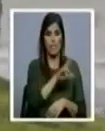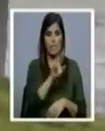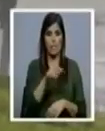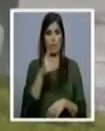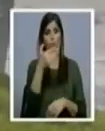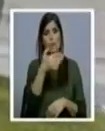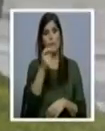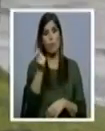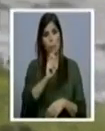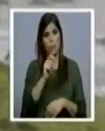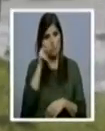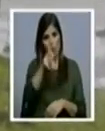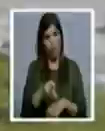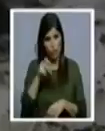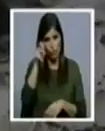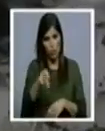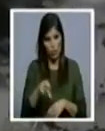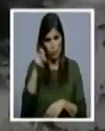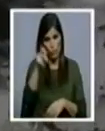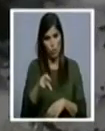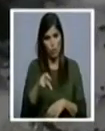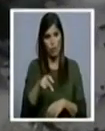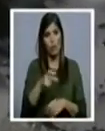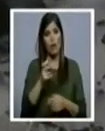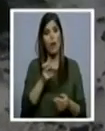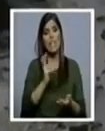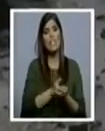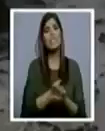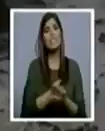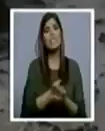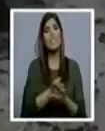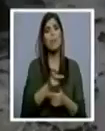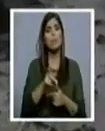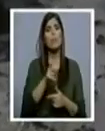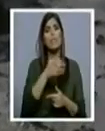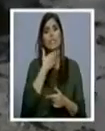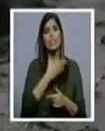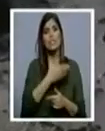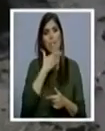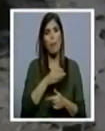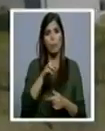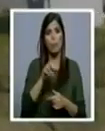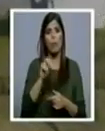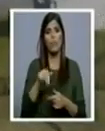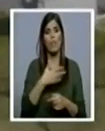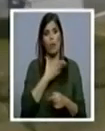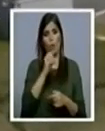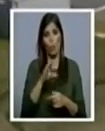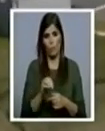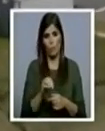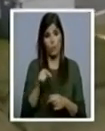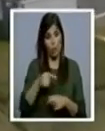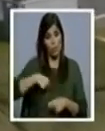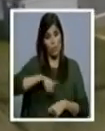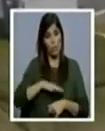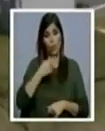pelo 7º mês consecutivo um dos sapais do Mondego. Nós estamos aqui numa zona do estuário do Mondego, onde nós